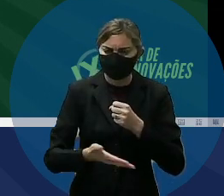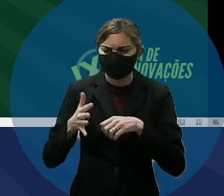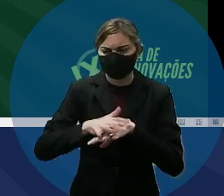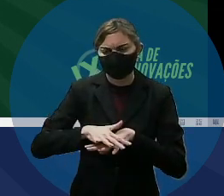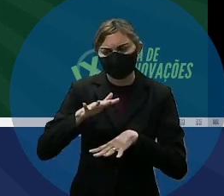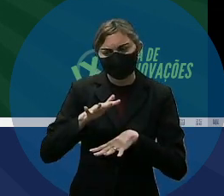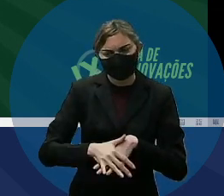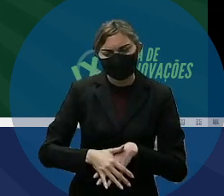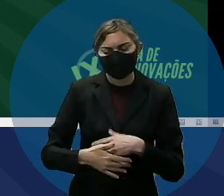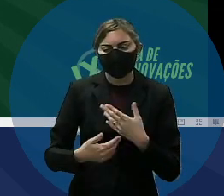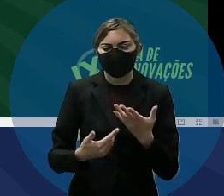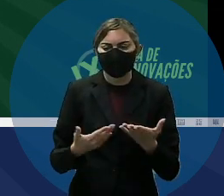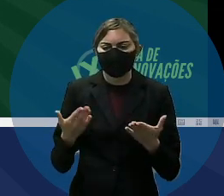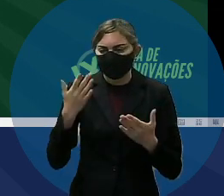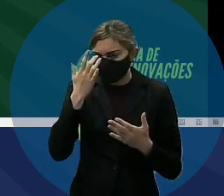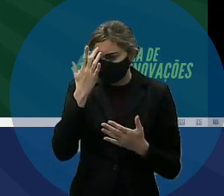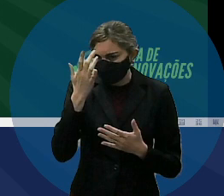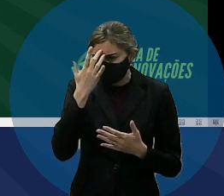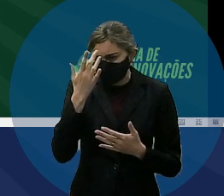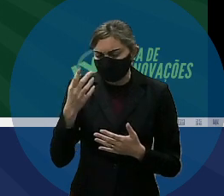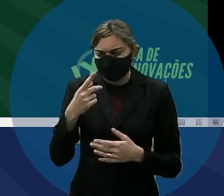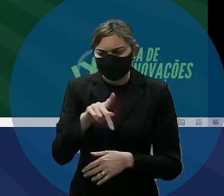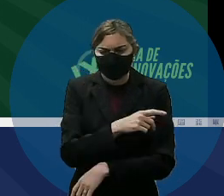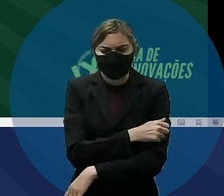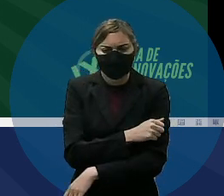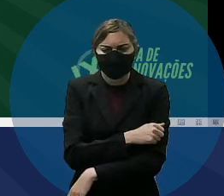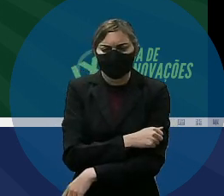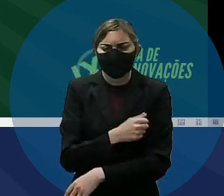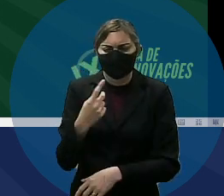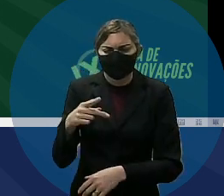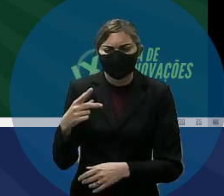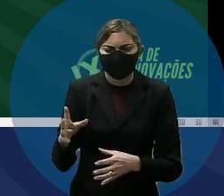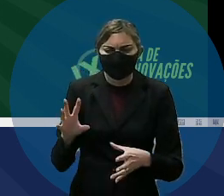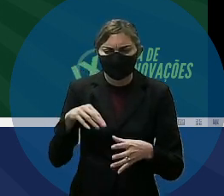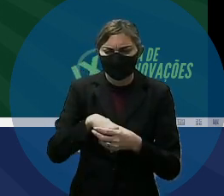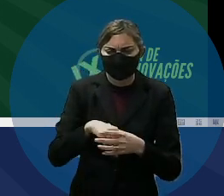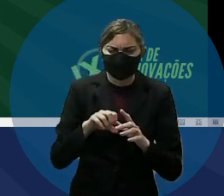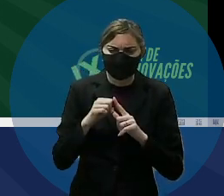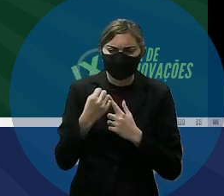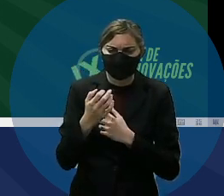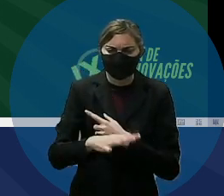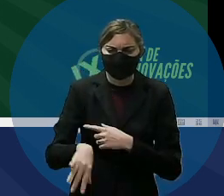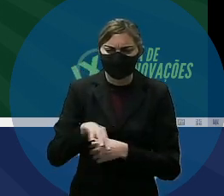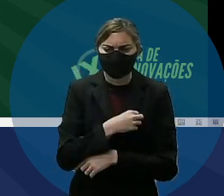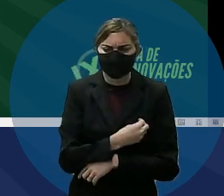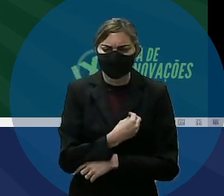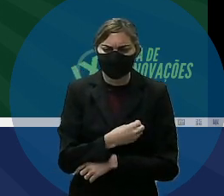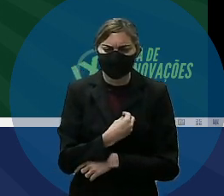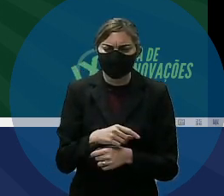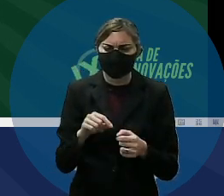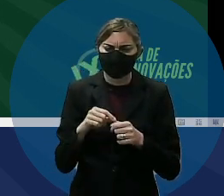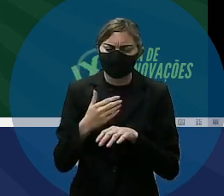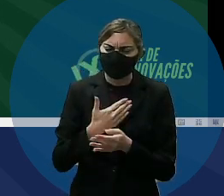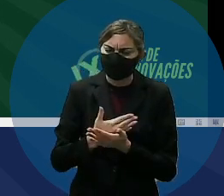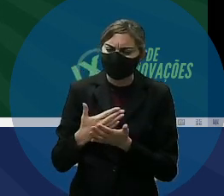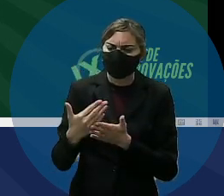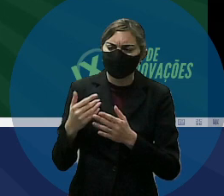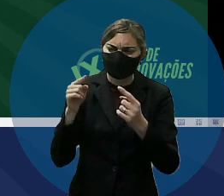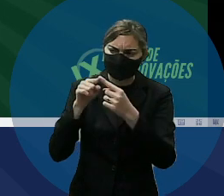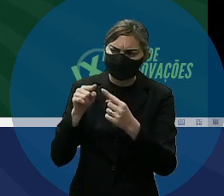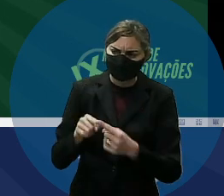de forma que possibilitasse ao aluno a sua integração na sociedade em que vive, de forma que eles começassem a relacionar